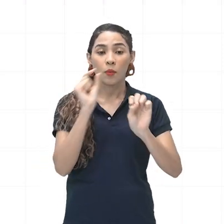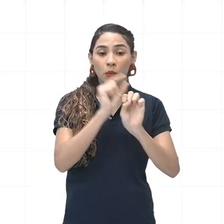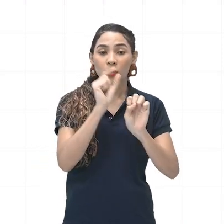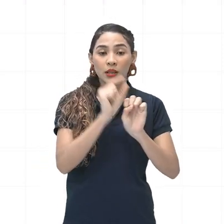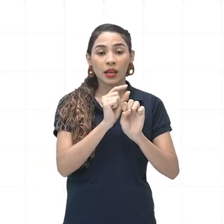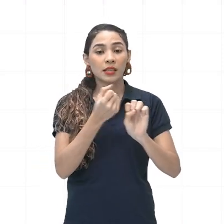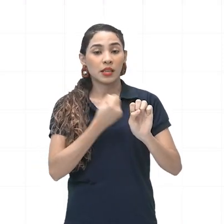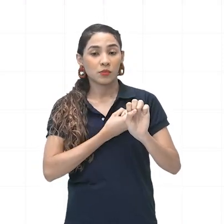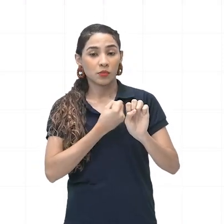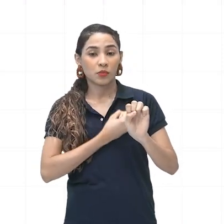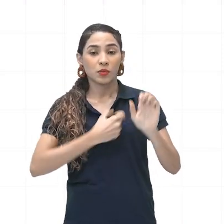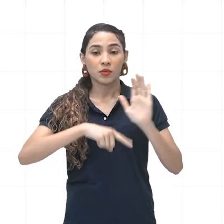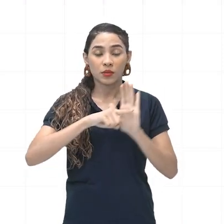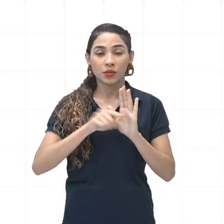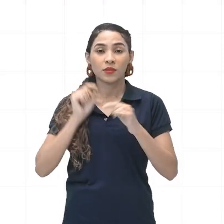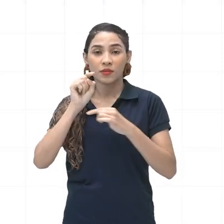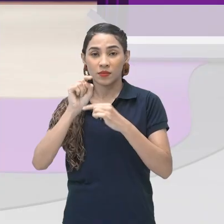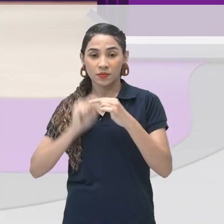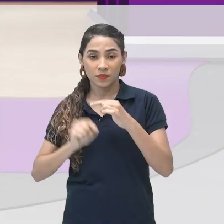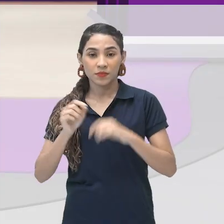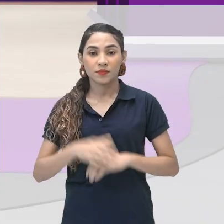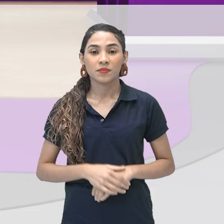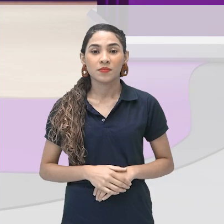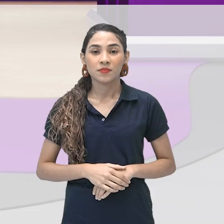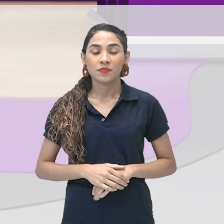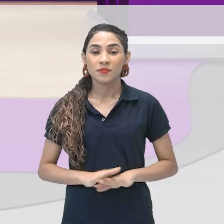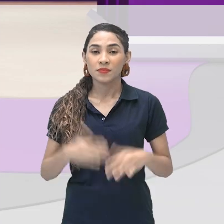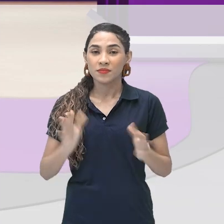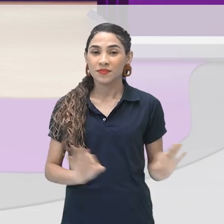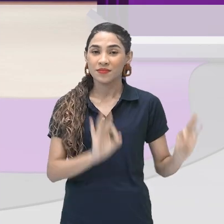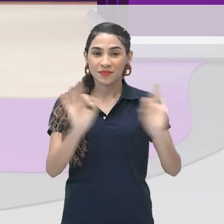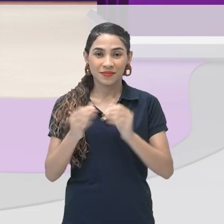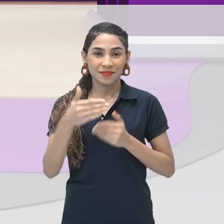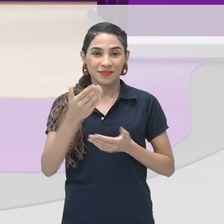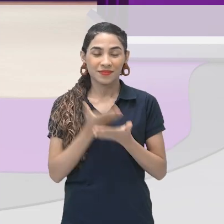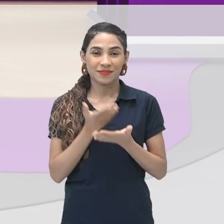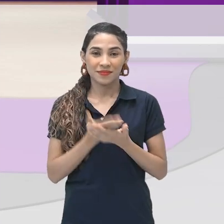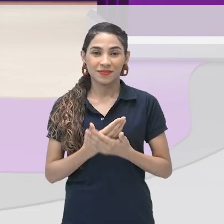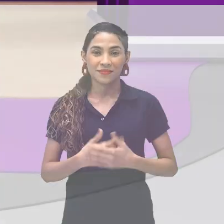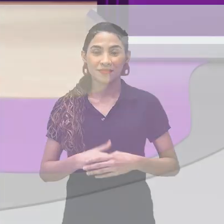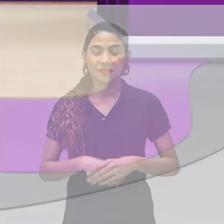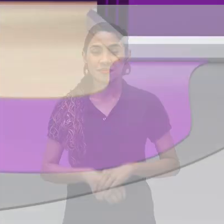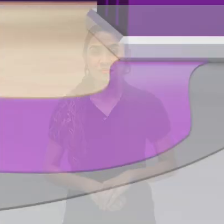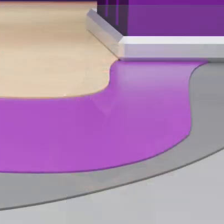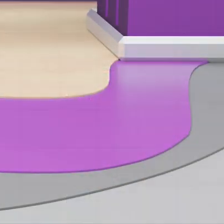com expoentes negativos e fracionários. Então, vamos iniciar a nossa aula.